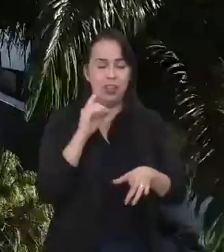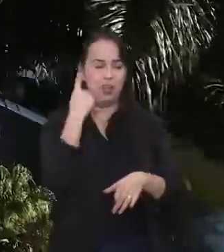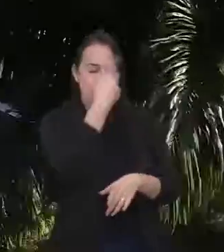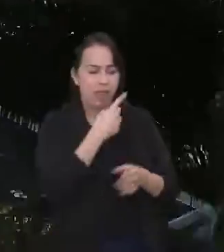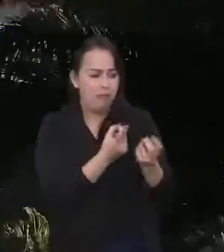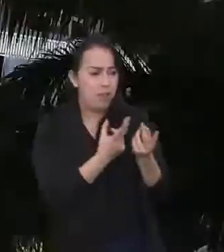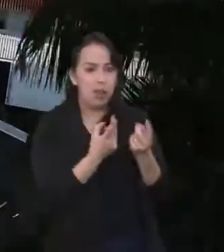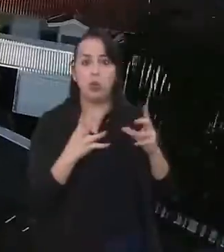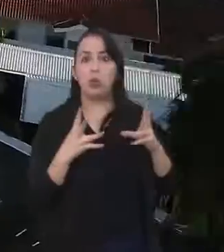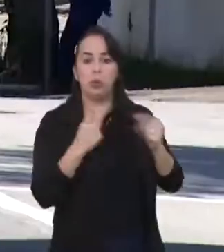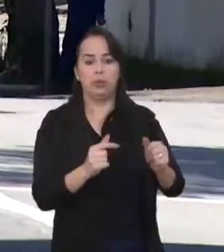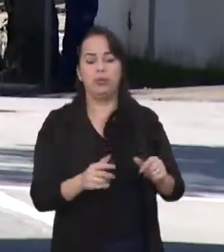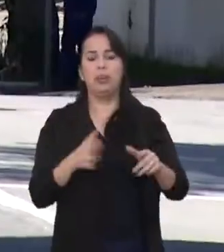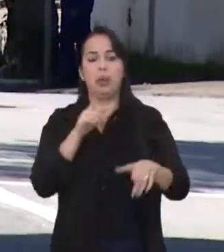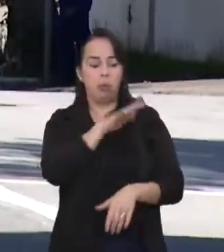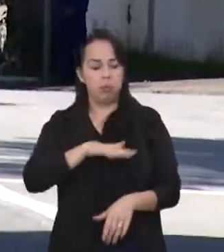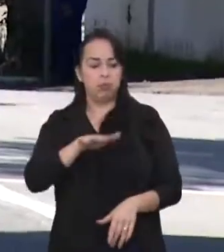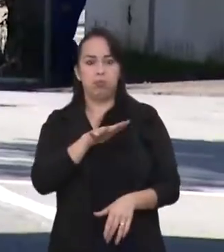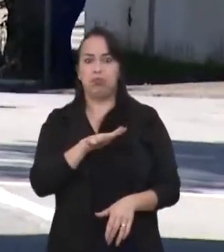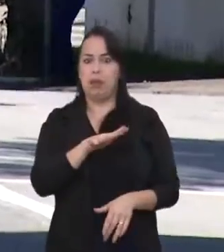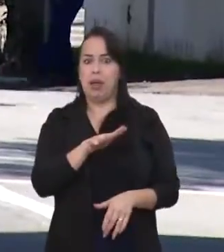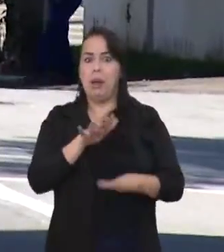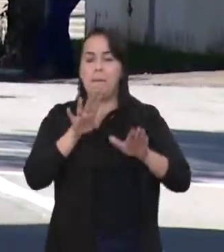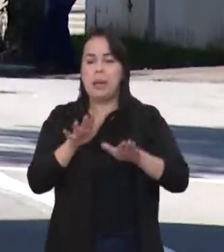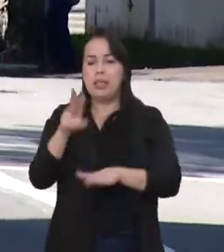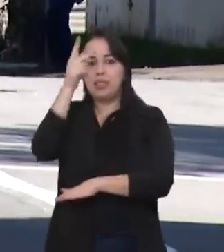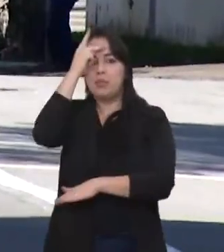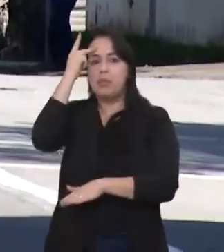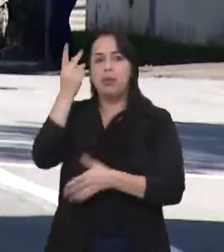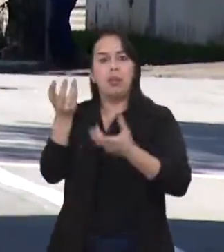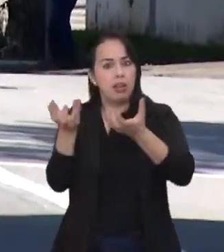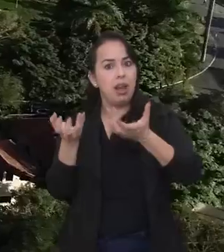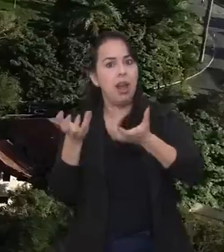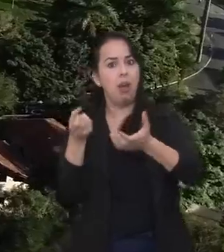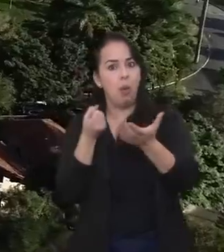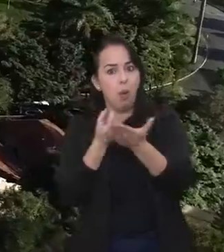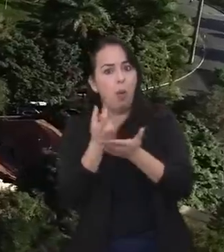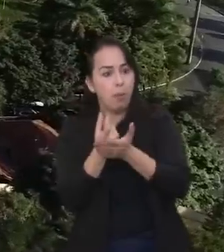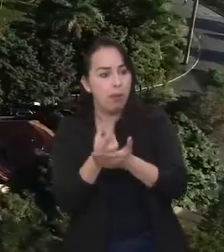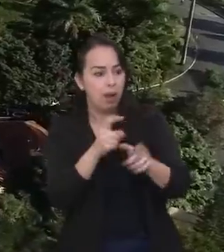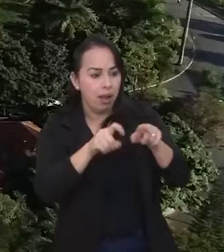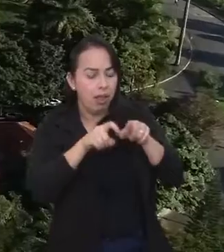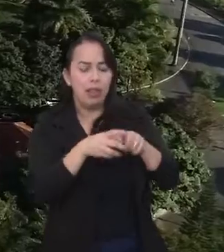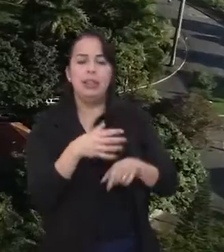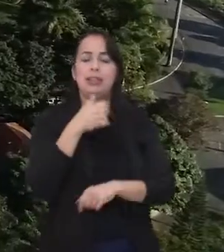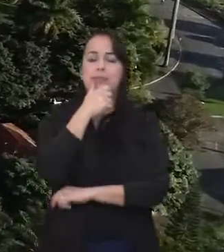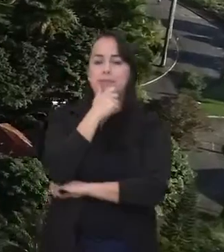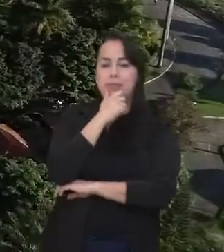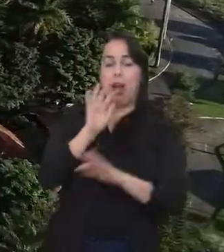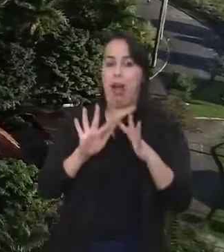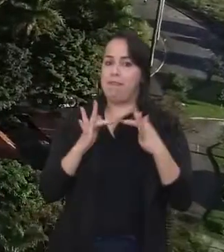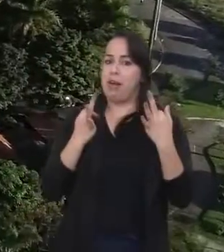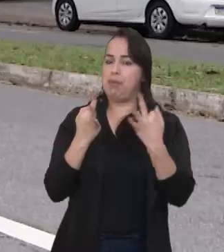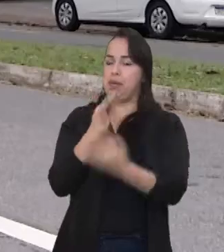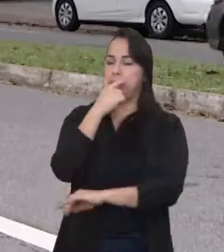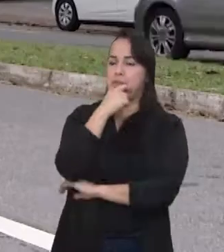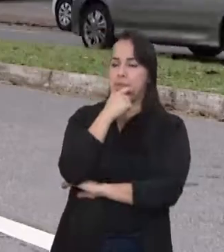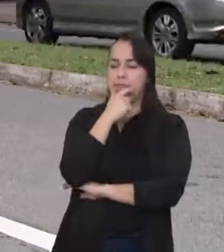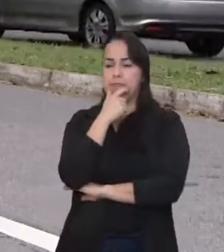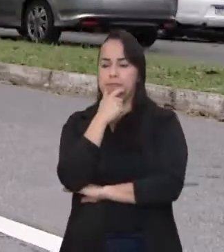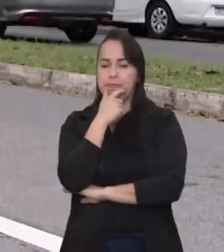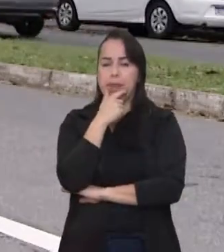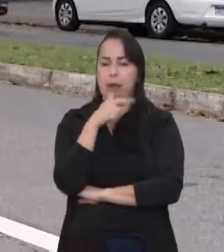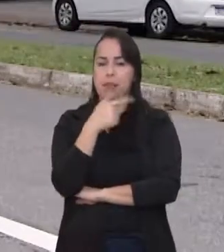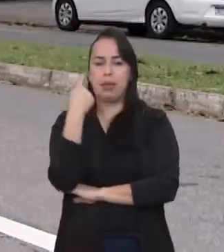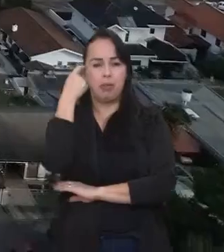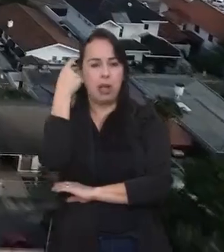do sucesso nas vendas, ainda tinha muita gente querendo comprar lotes. Então, a família Martins tratou logo de